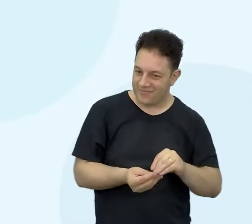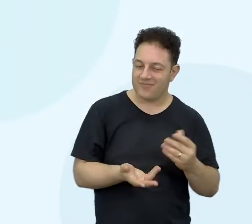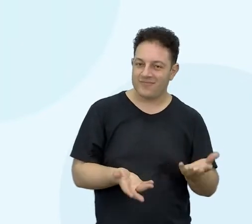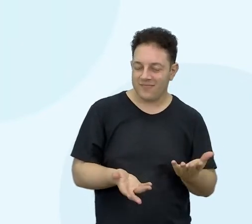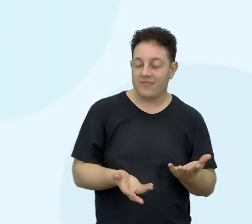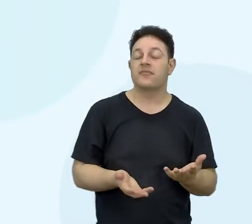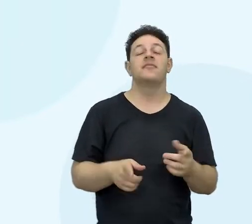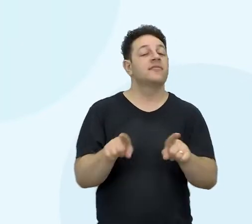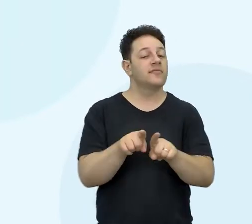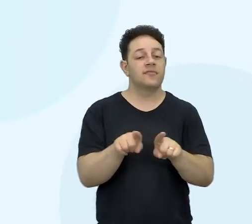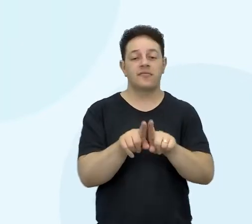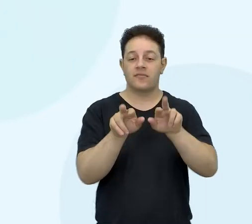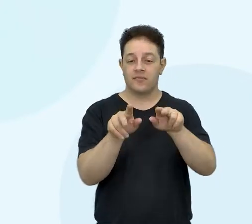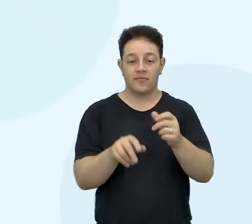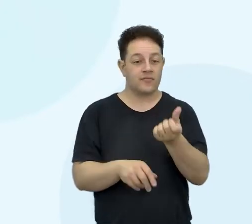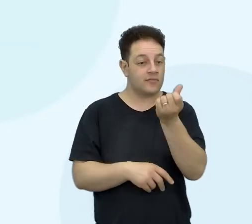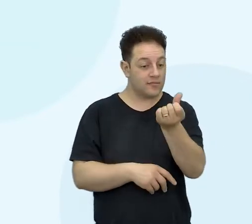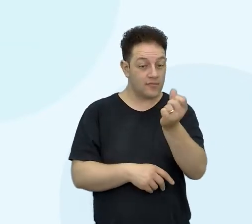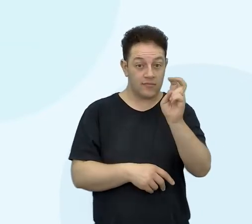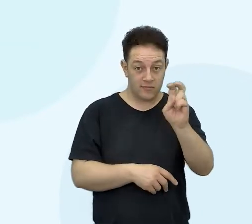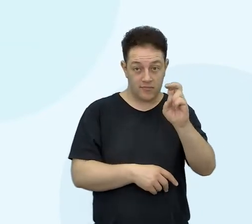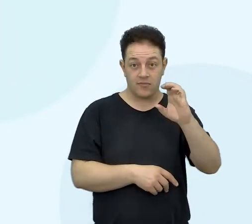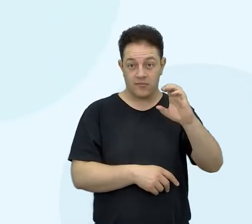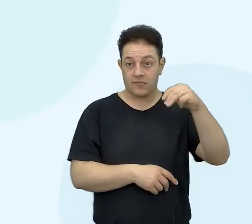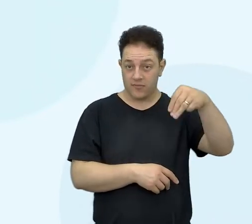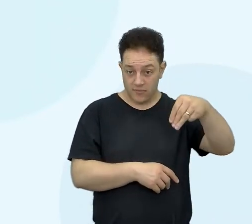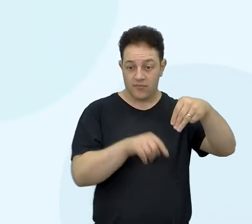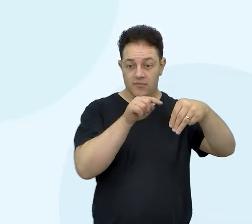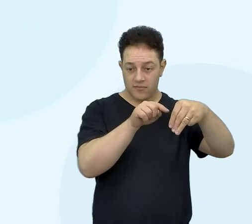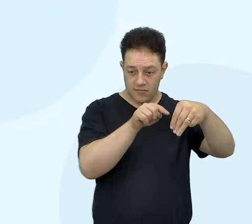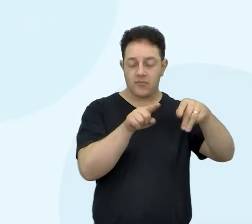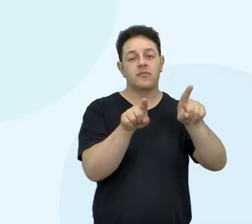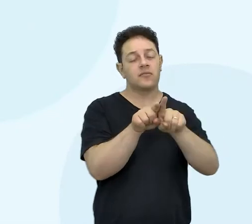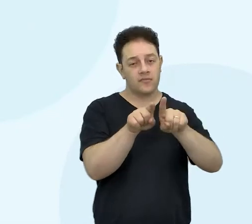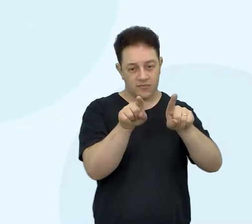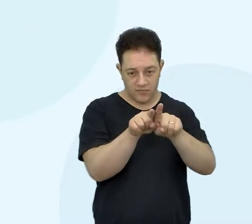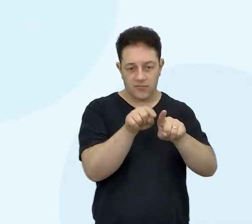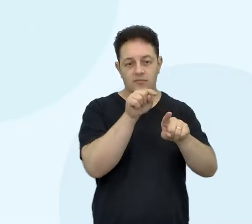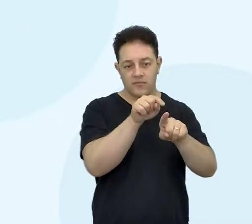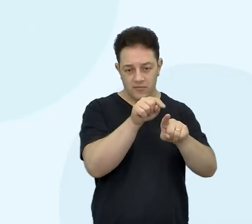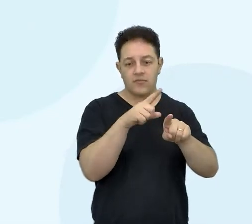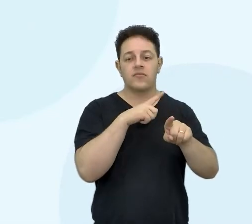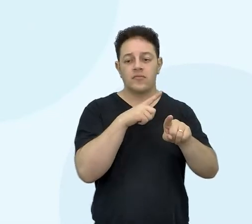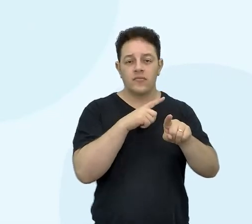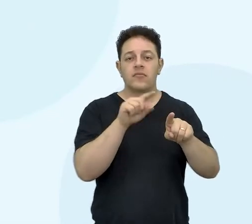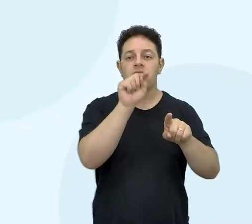forma, 65 centímetros também tem uma